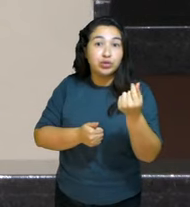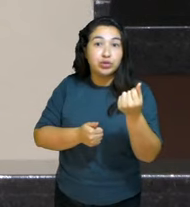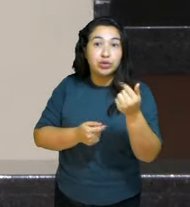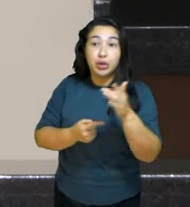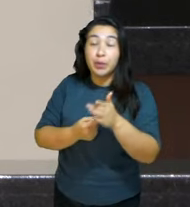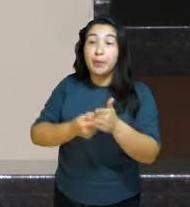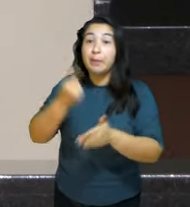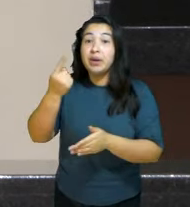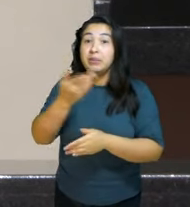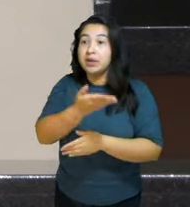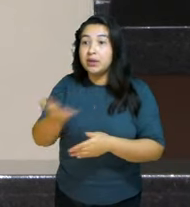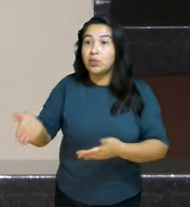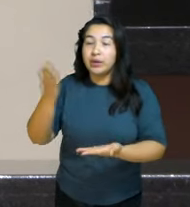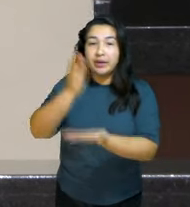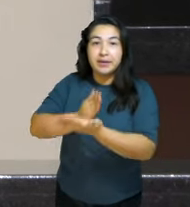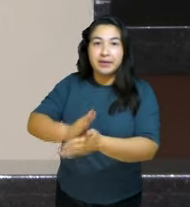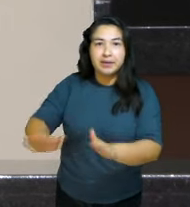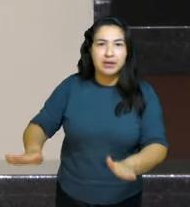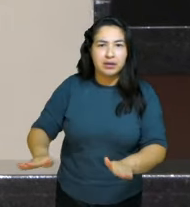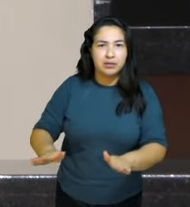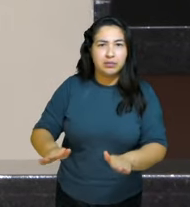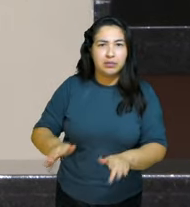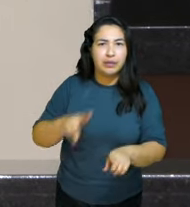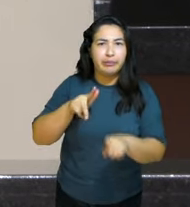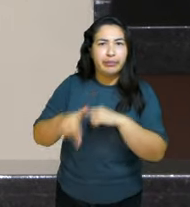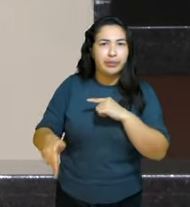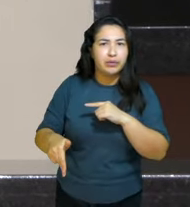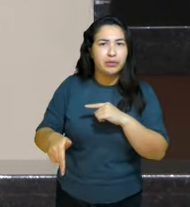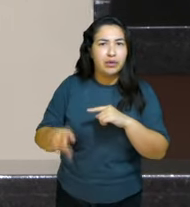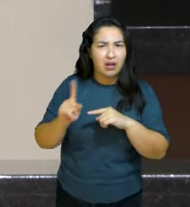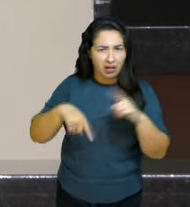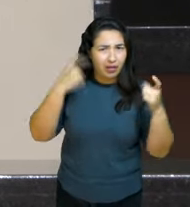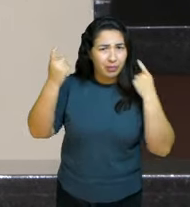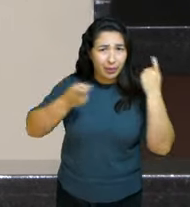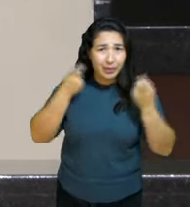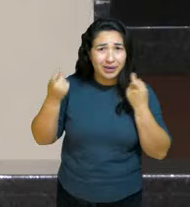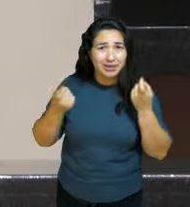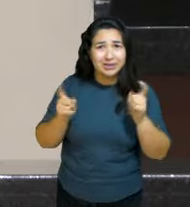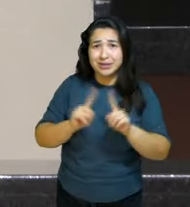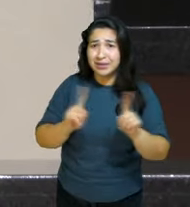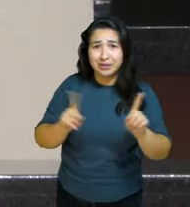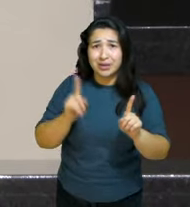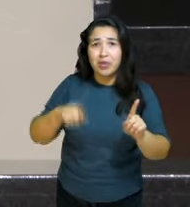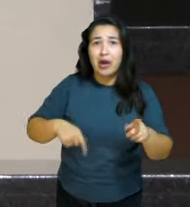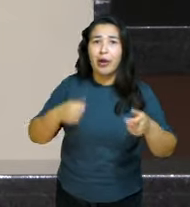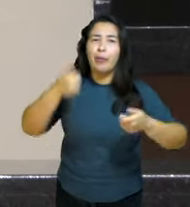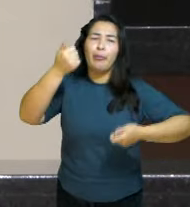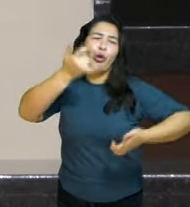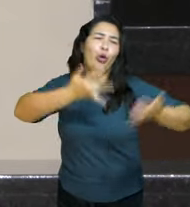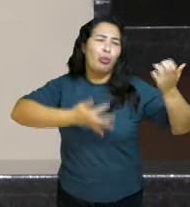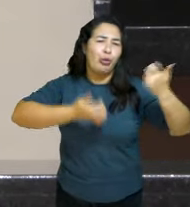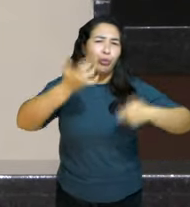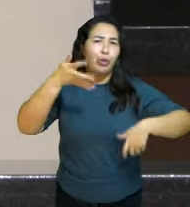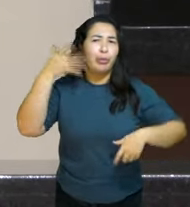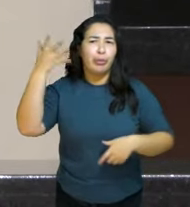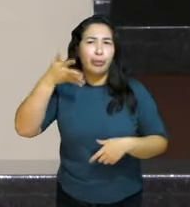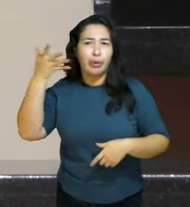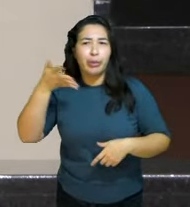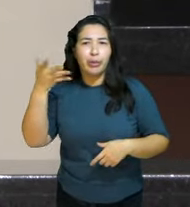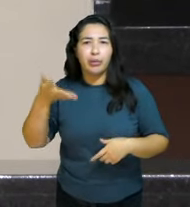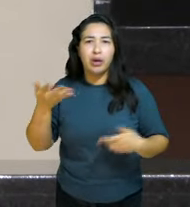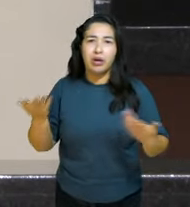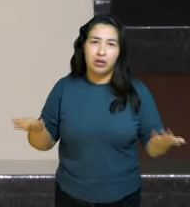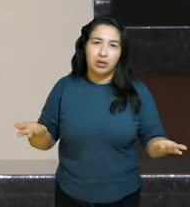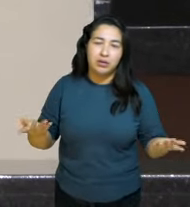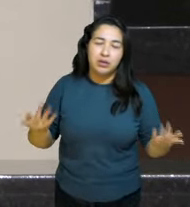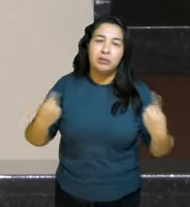cortado. Desculpa, isso não é se preocupar com o esporte. Isso é discursar, mas não agir. Então, a gente precisa de